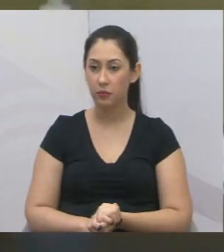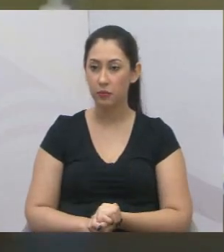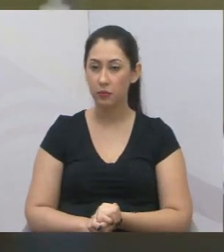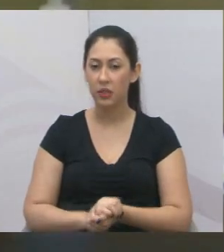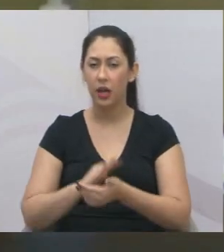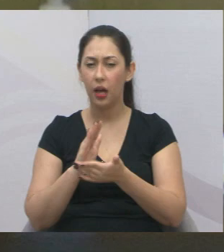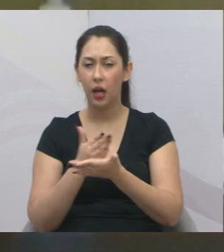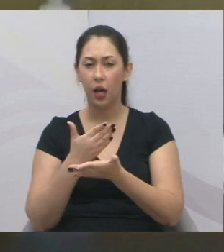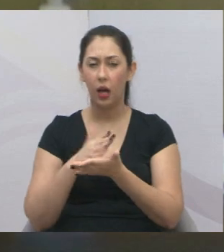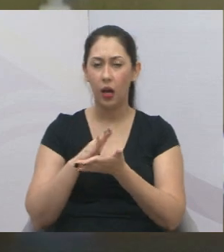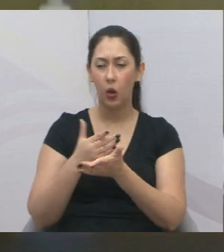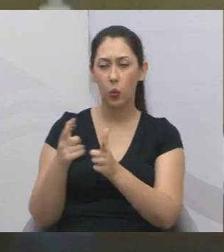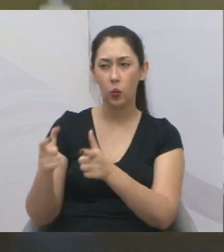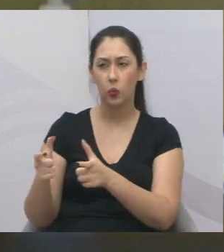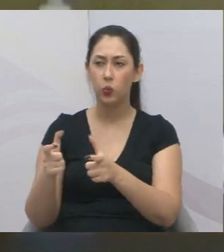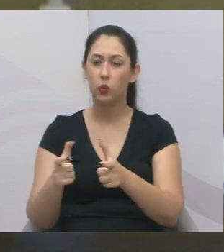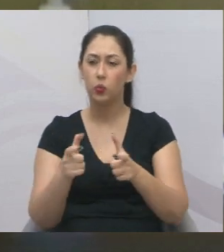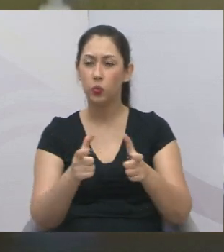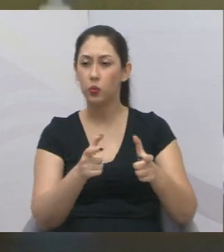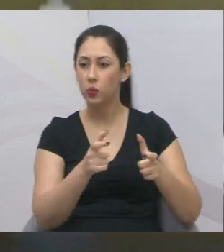alguns segmentos aqui...